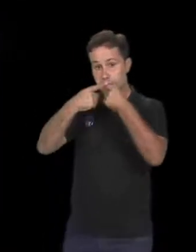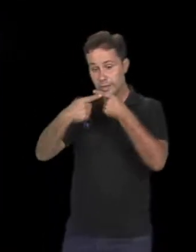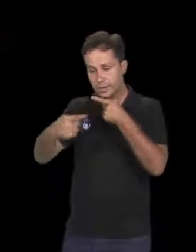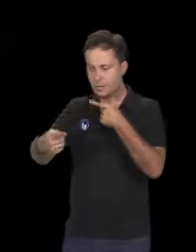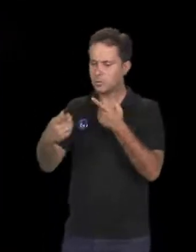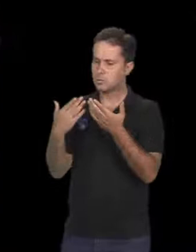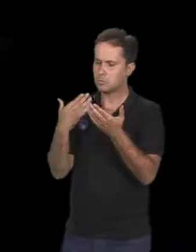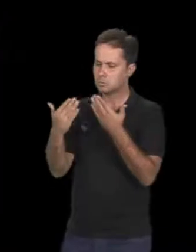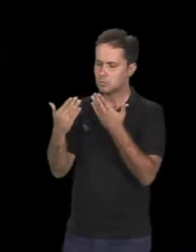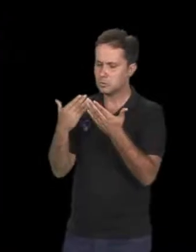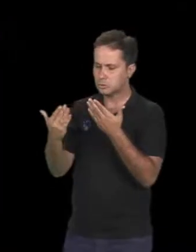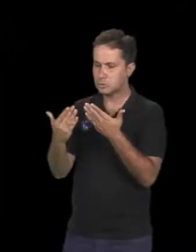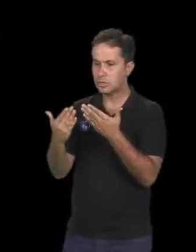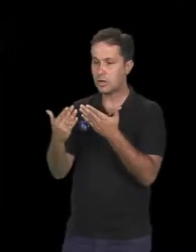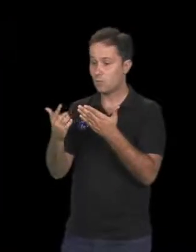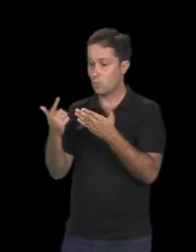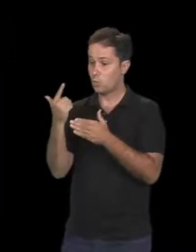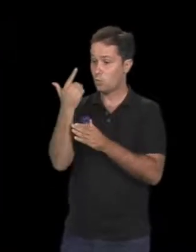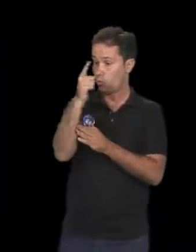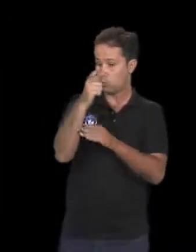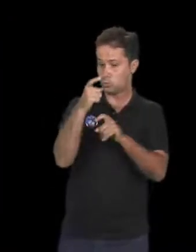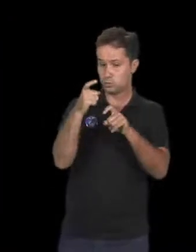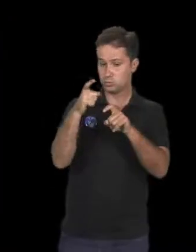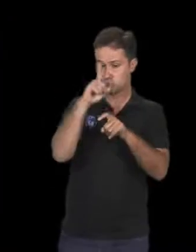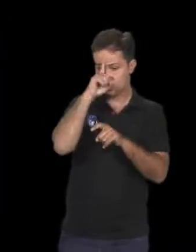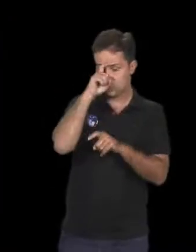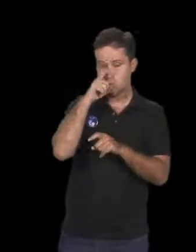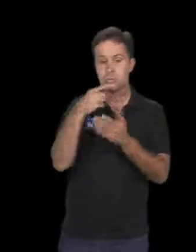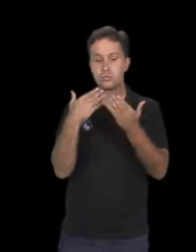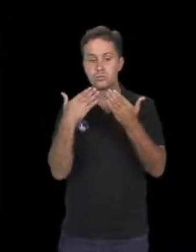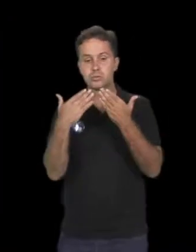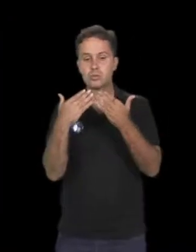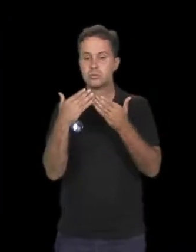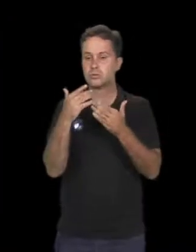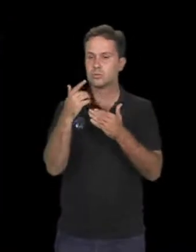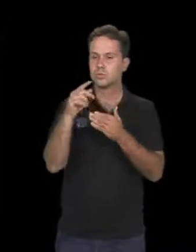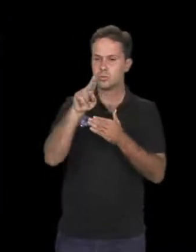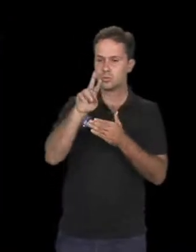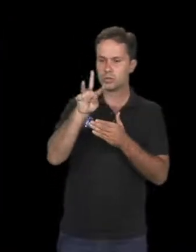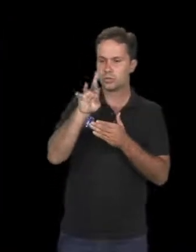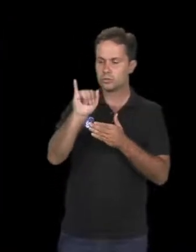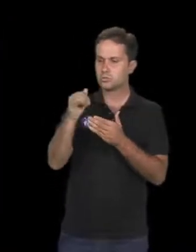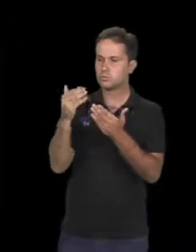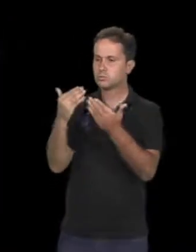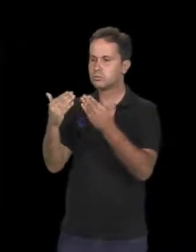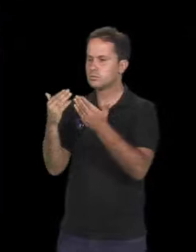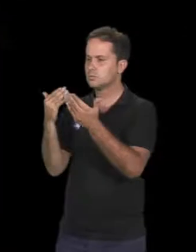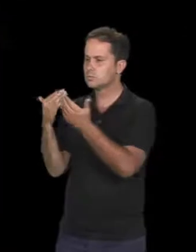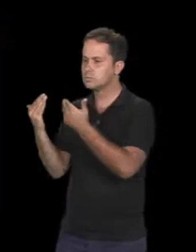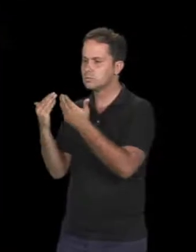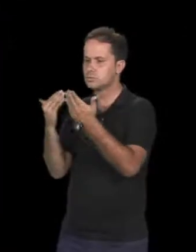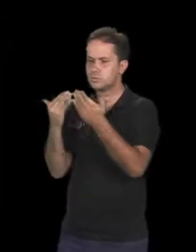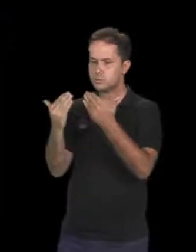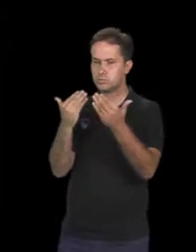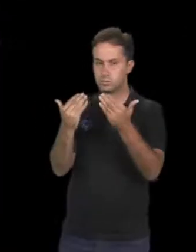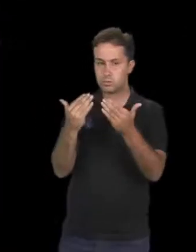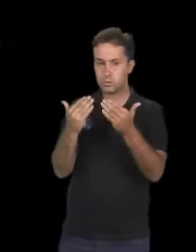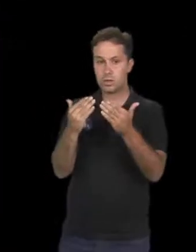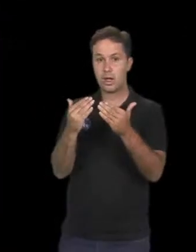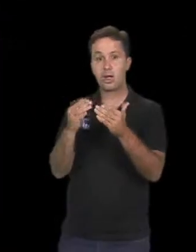e o retrato que você tem ao final dessa reportagem, provavelmente, assim, quem acompanhou isso pela televisão, pelos jornais